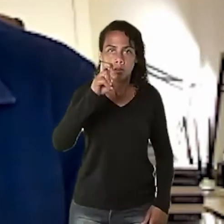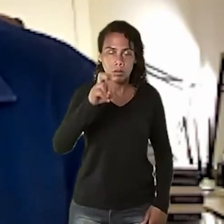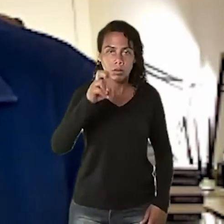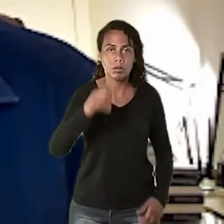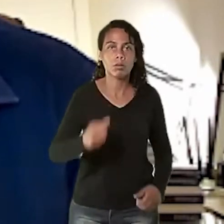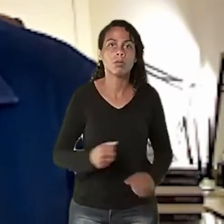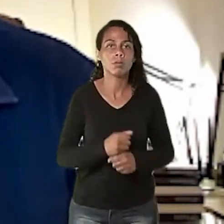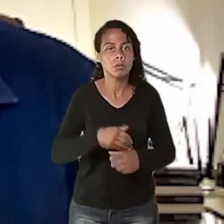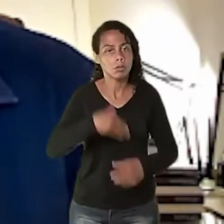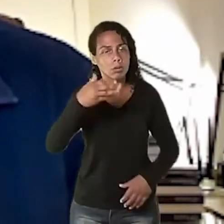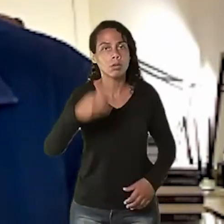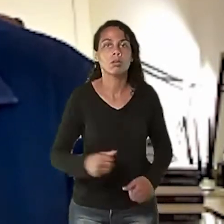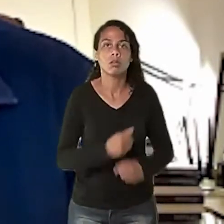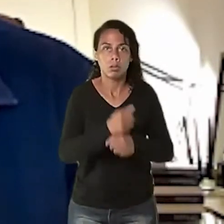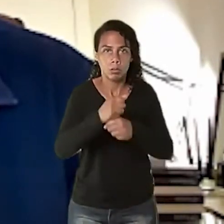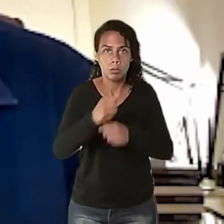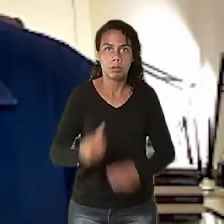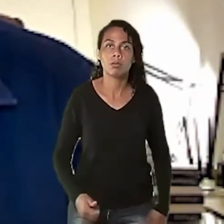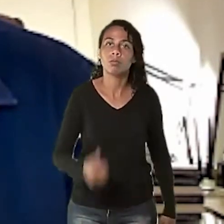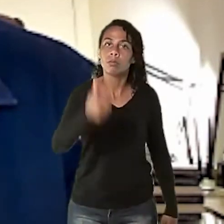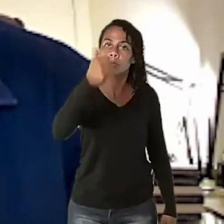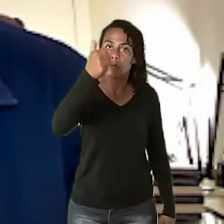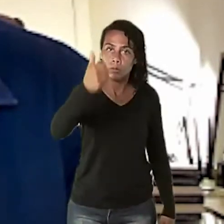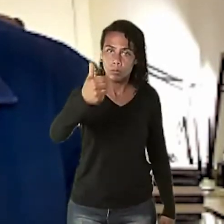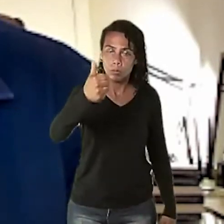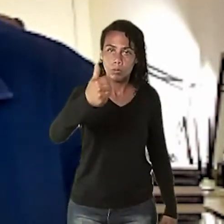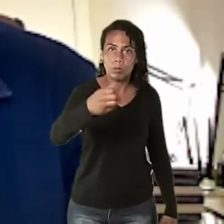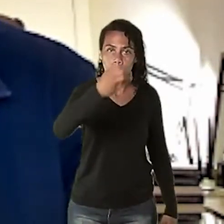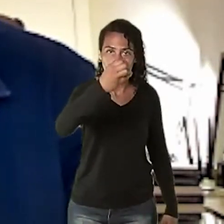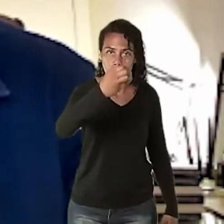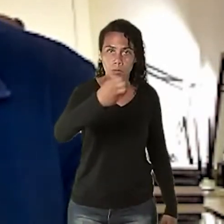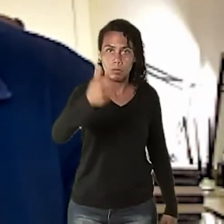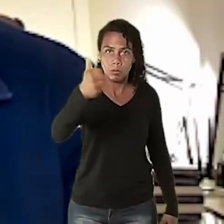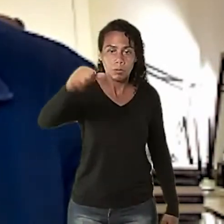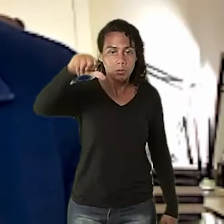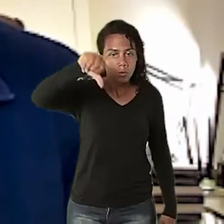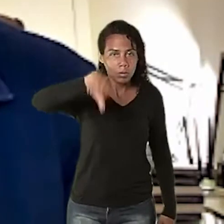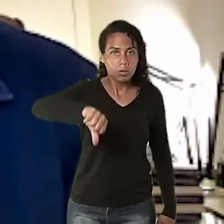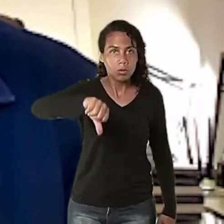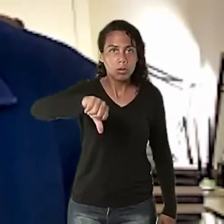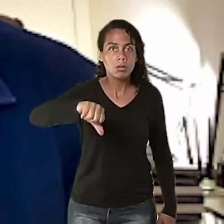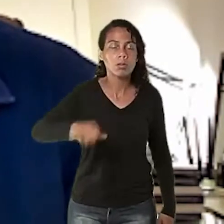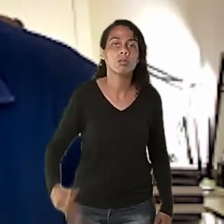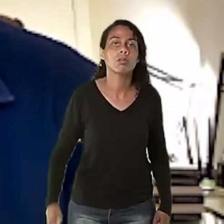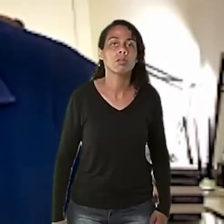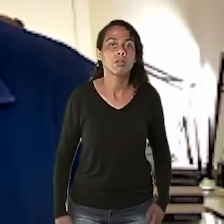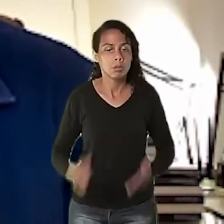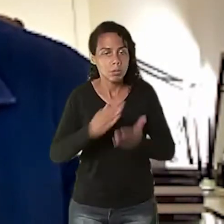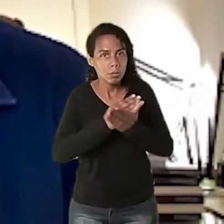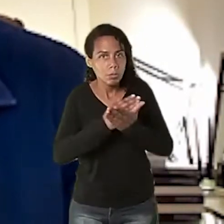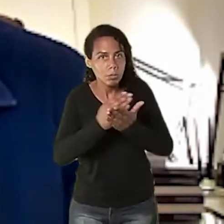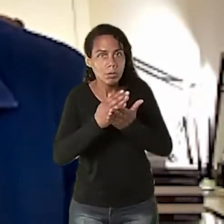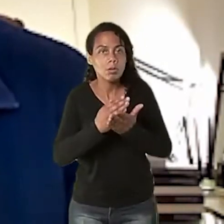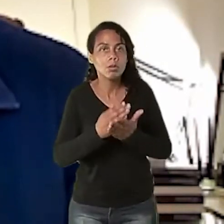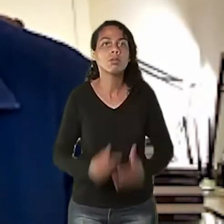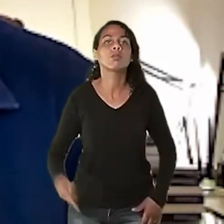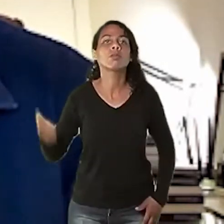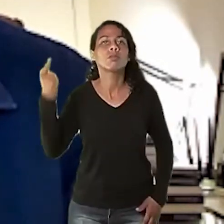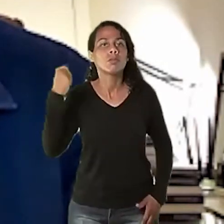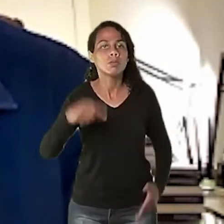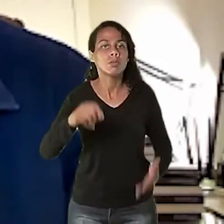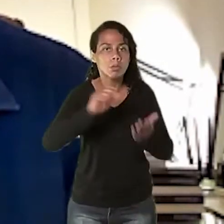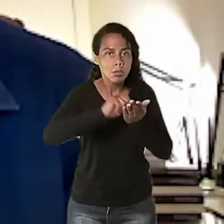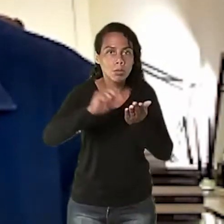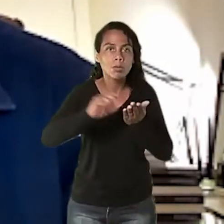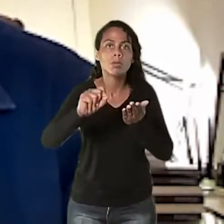2019. E esse livro de crônicas é uma coisa que eu estou querendo fazer pelo menos há uns 10 anos. É somar essa produção